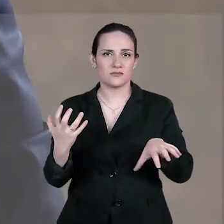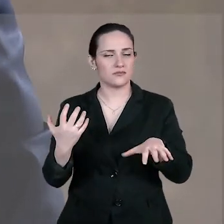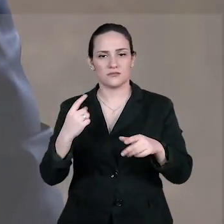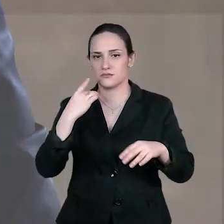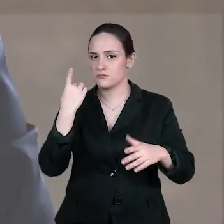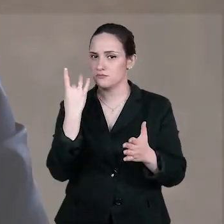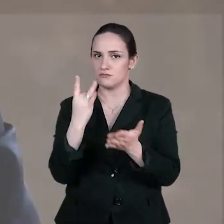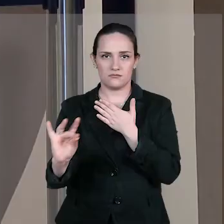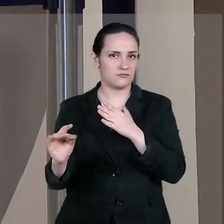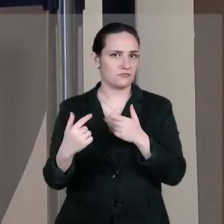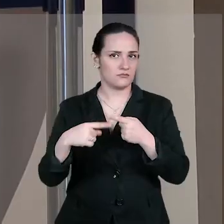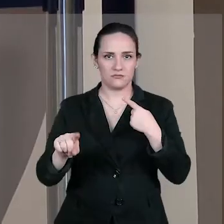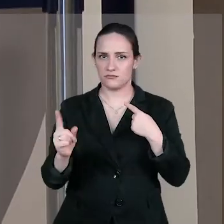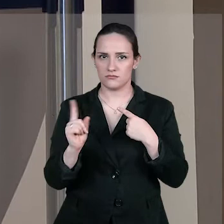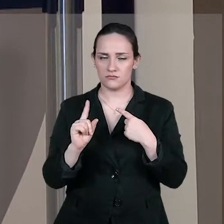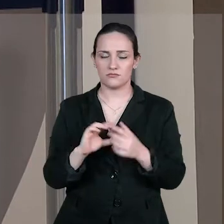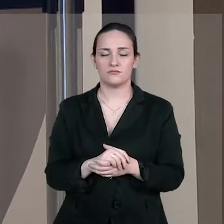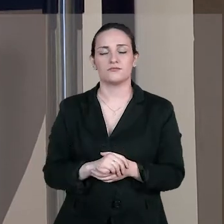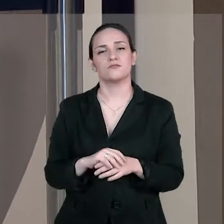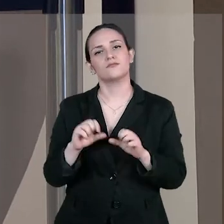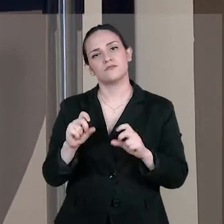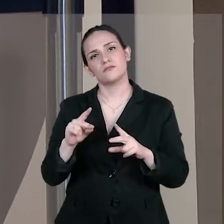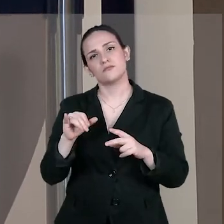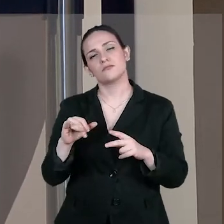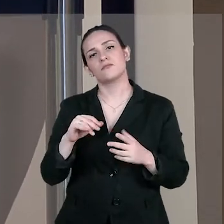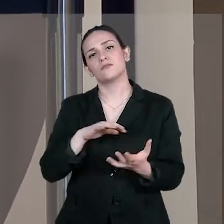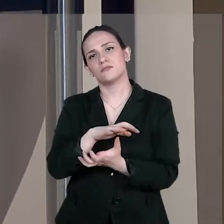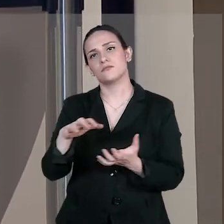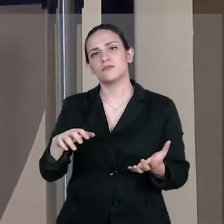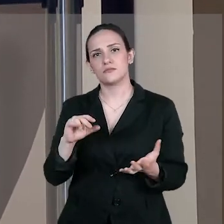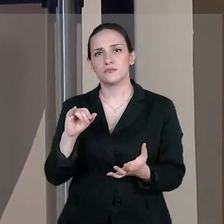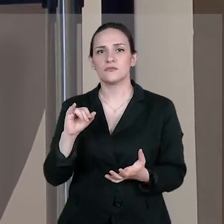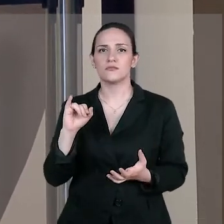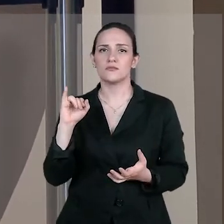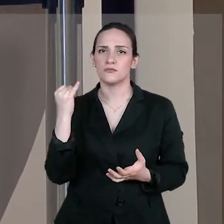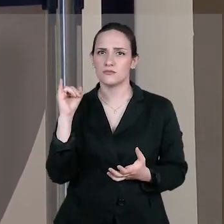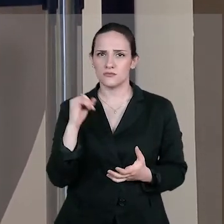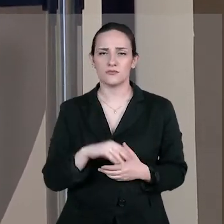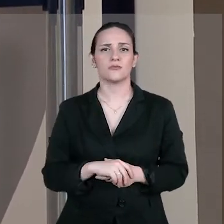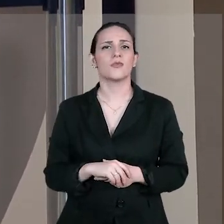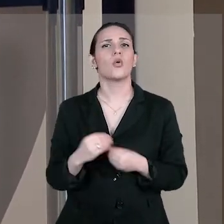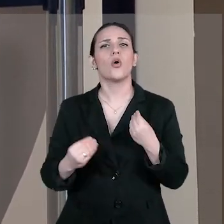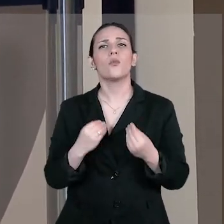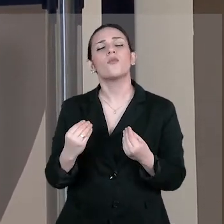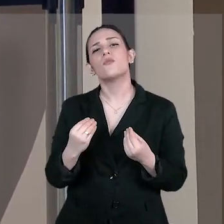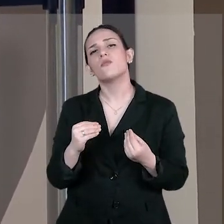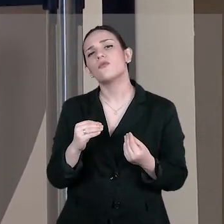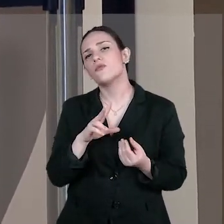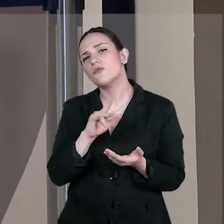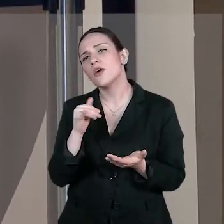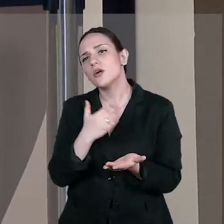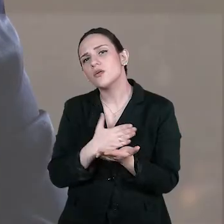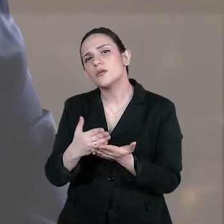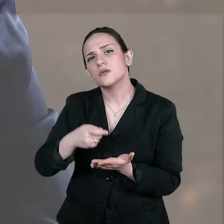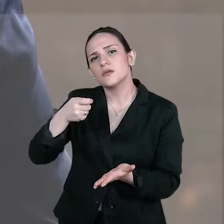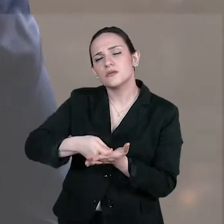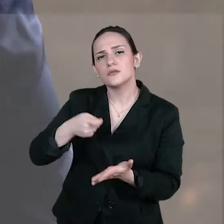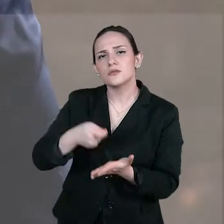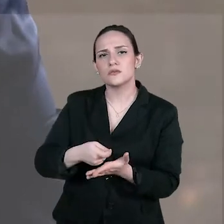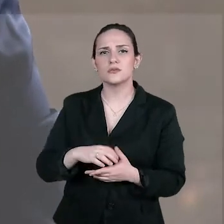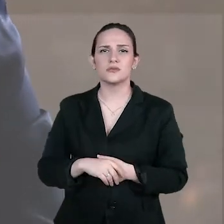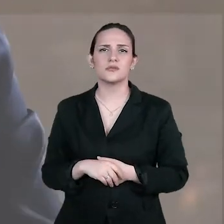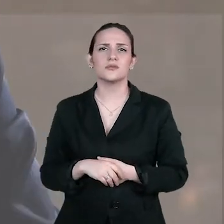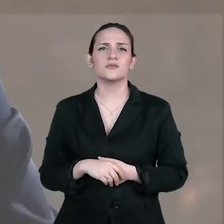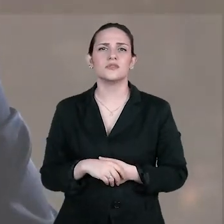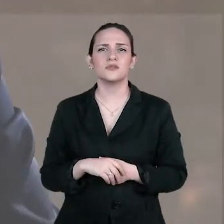é veementemente contra. Daniel, e de tudo isso que a gente falou, caso a reforma da Previdência fosse aprovada hoje, a partir de quando ela ia começar a valer?